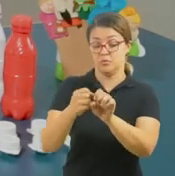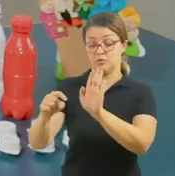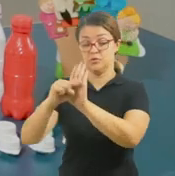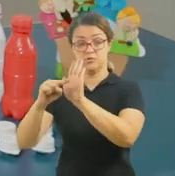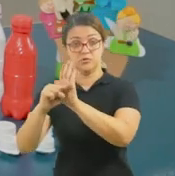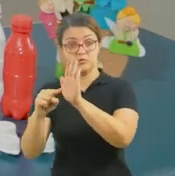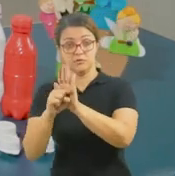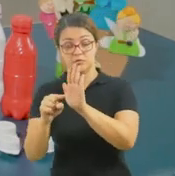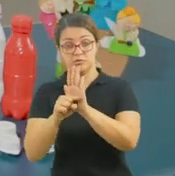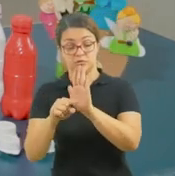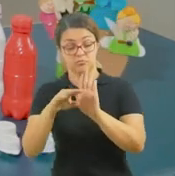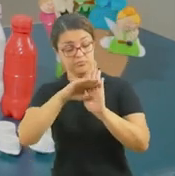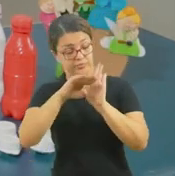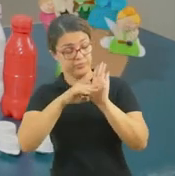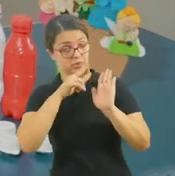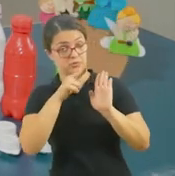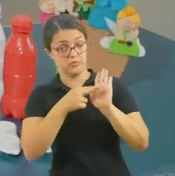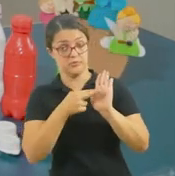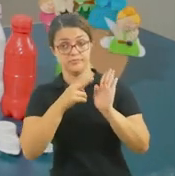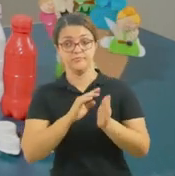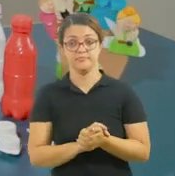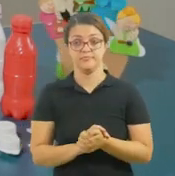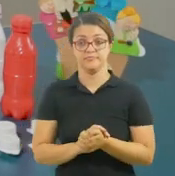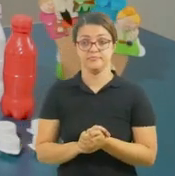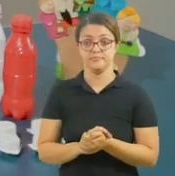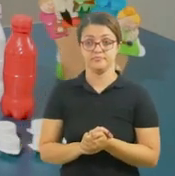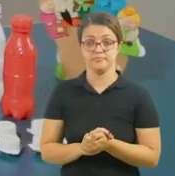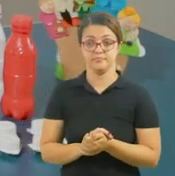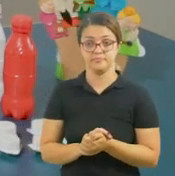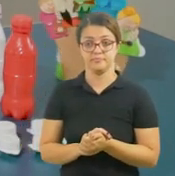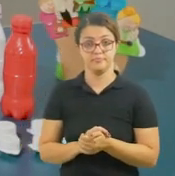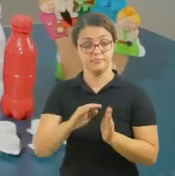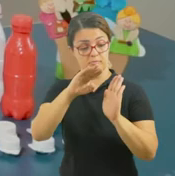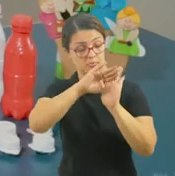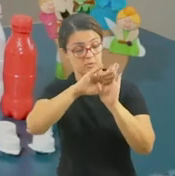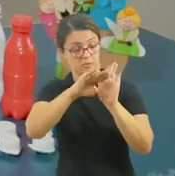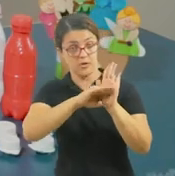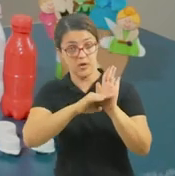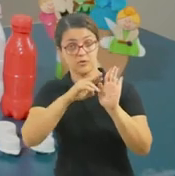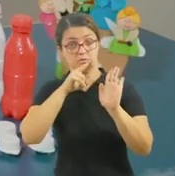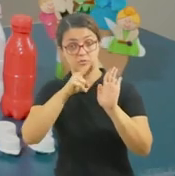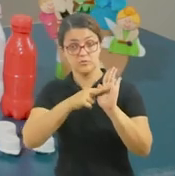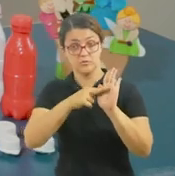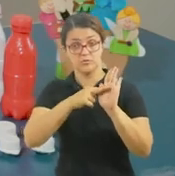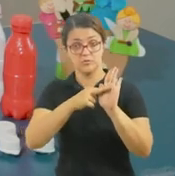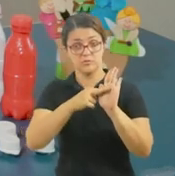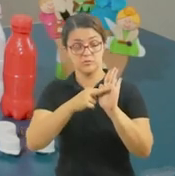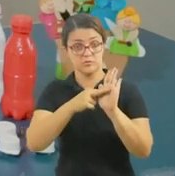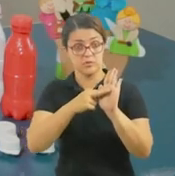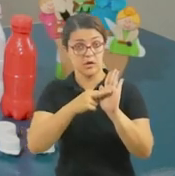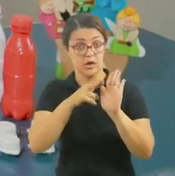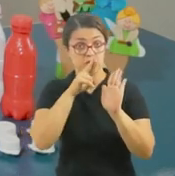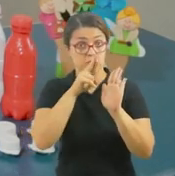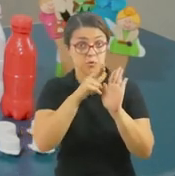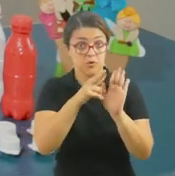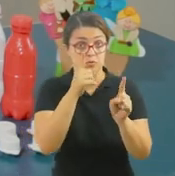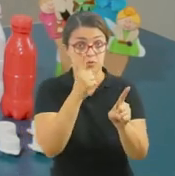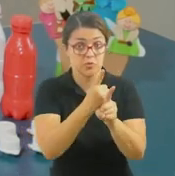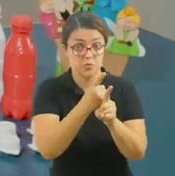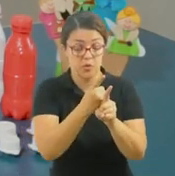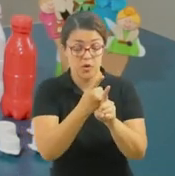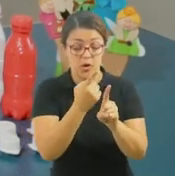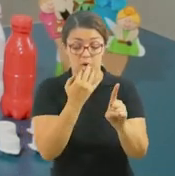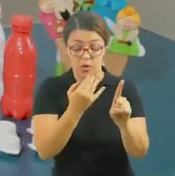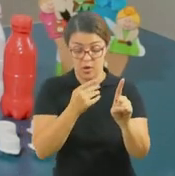e subtração de menos. Então vamos lá. Cada conta que você fizer aqui, o resultado você vai pintar e